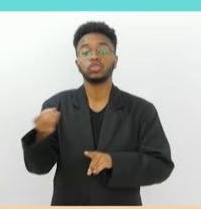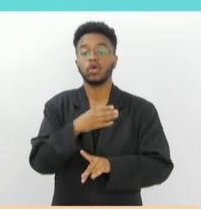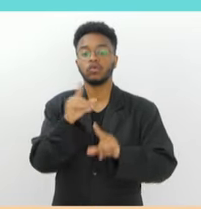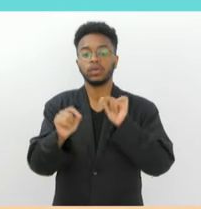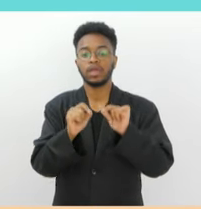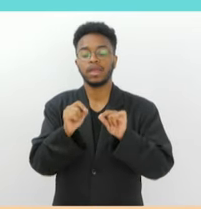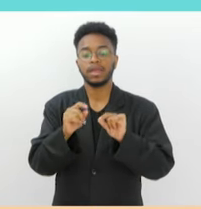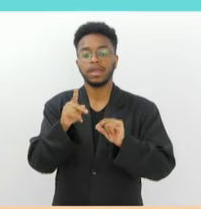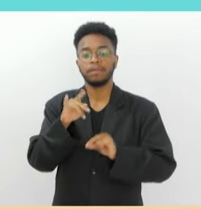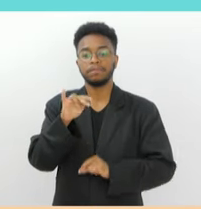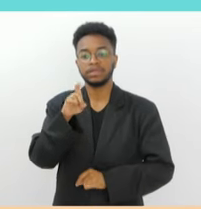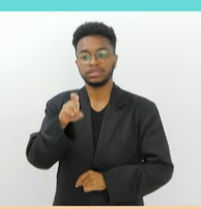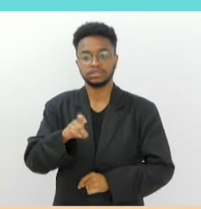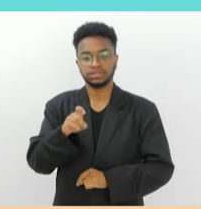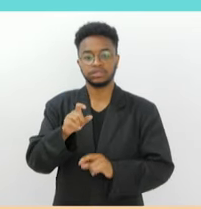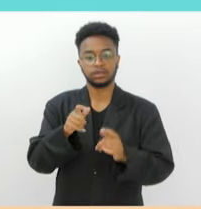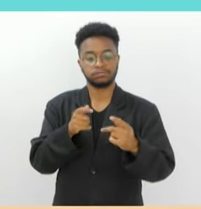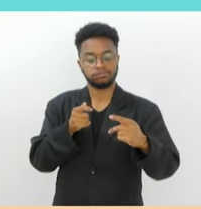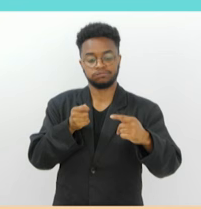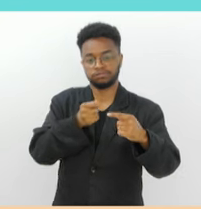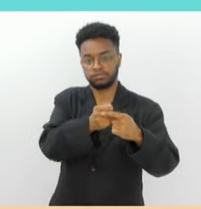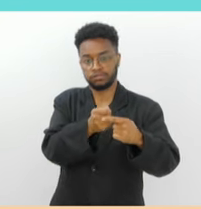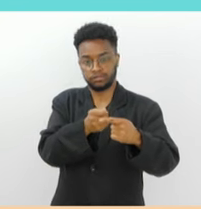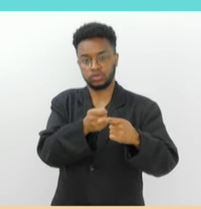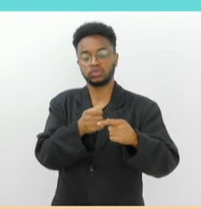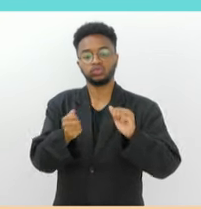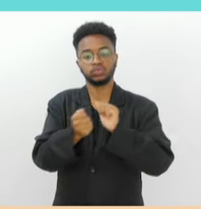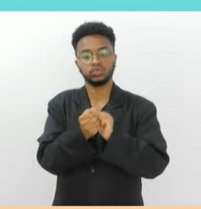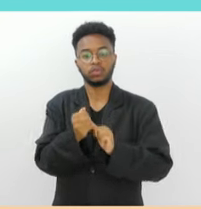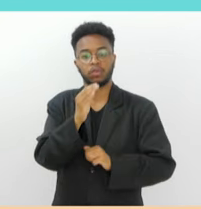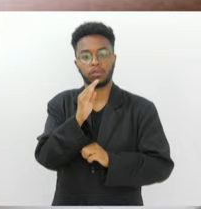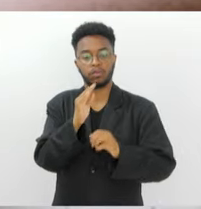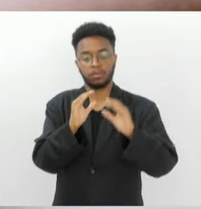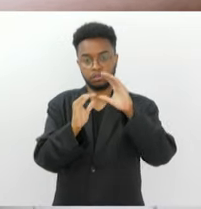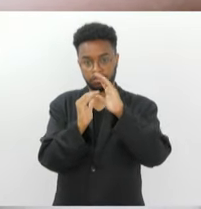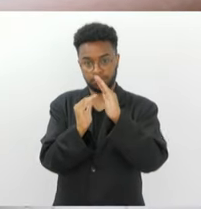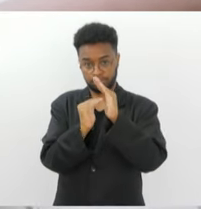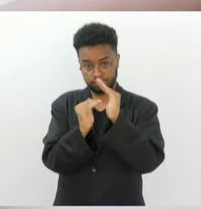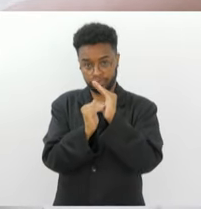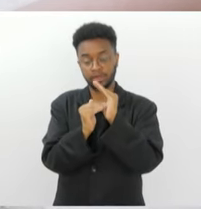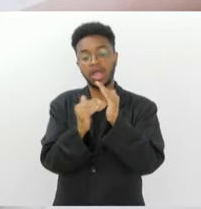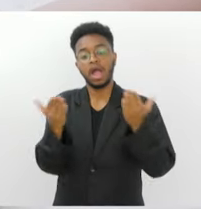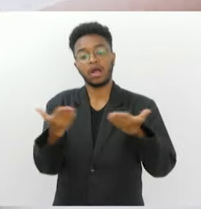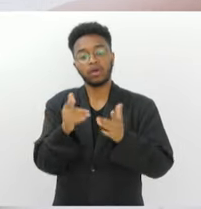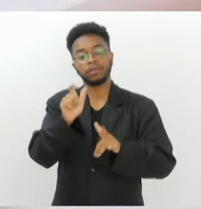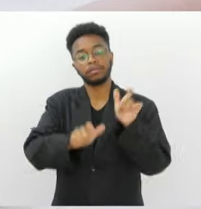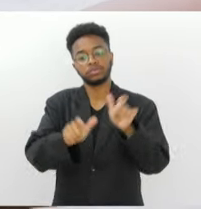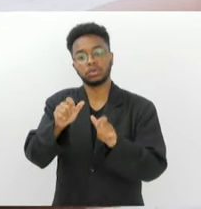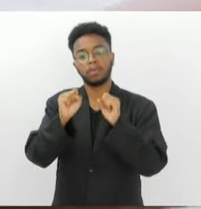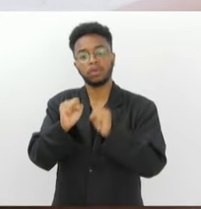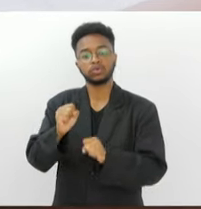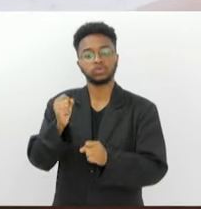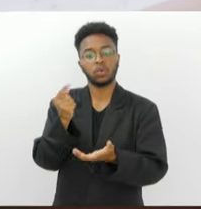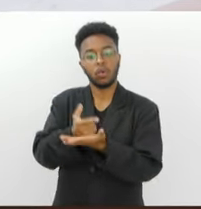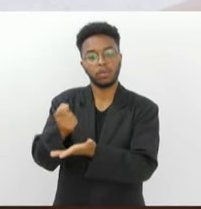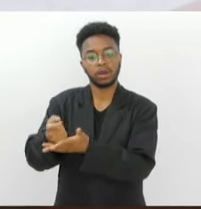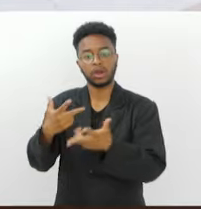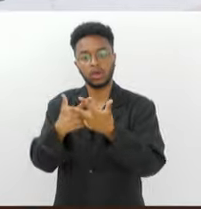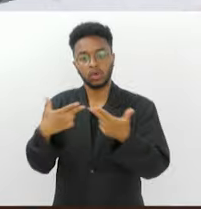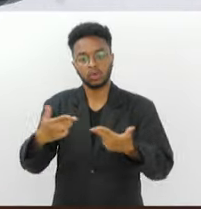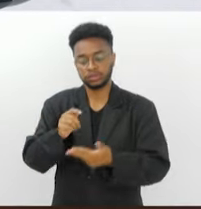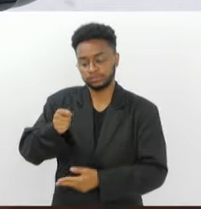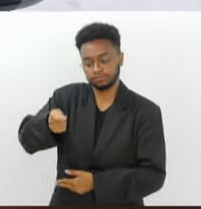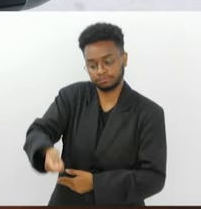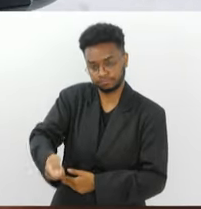por aproximação em parceria com o Banco do Brasil. Agora o correntista já pode fazer compras aproximando o celular da